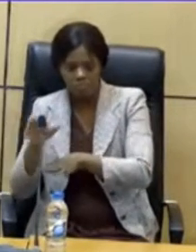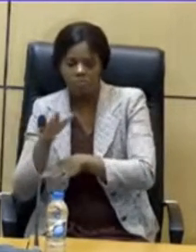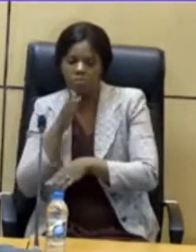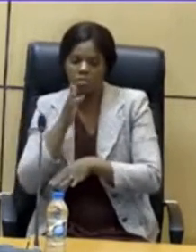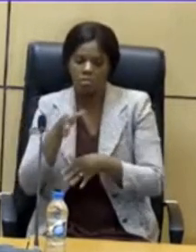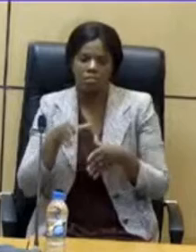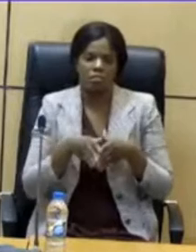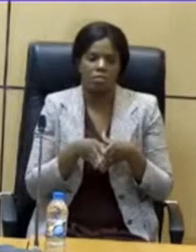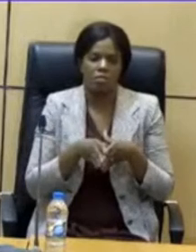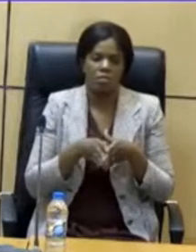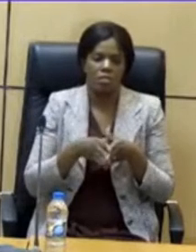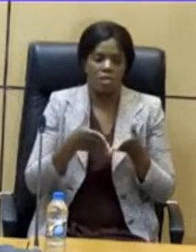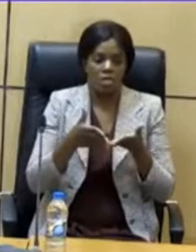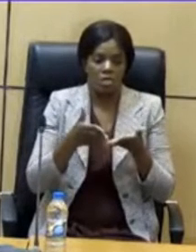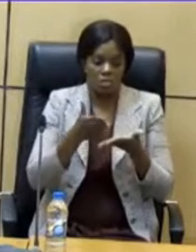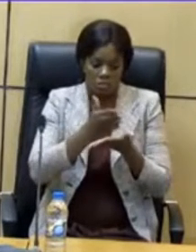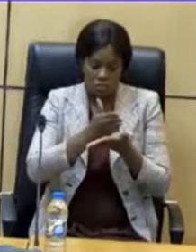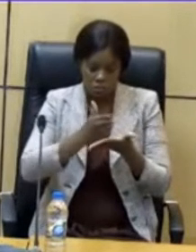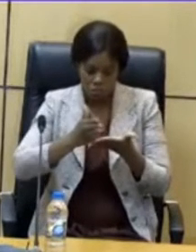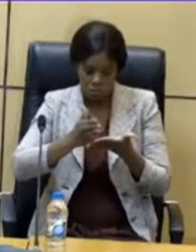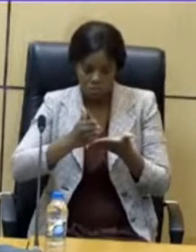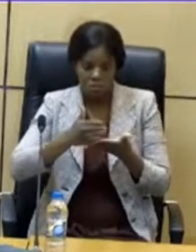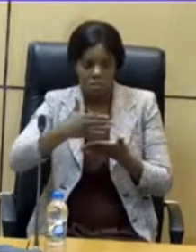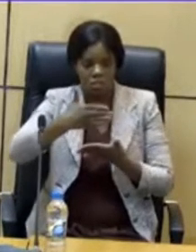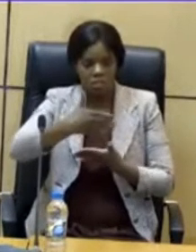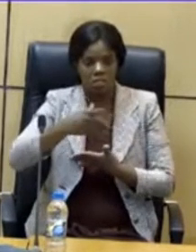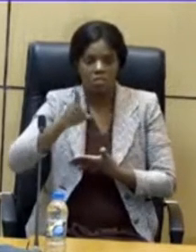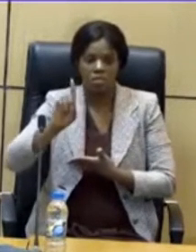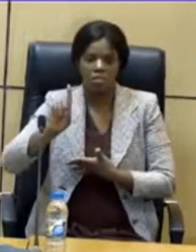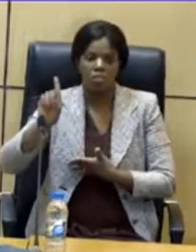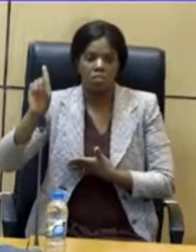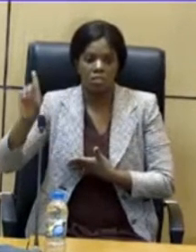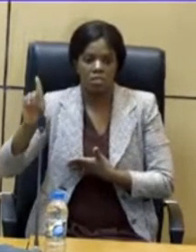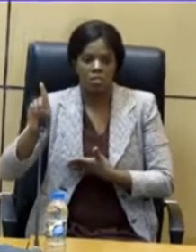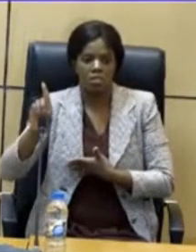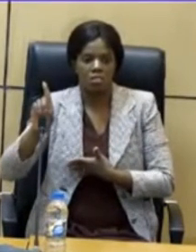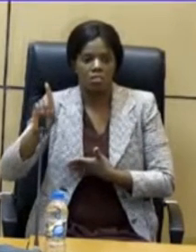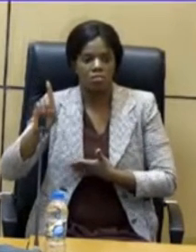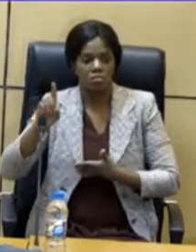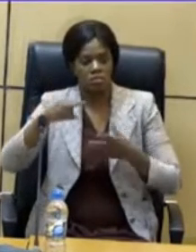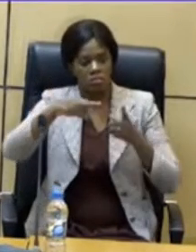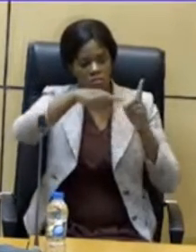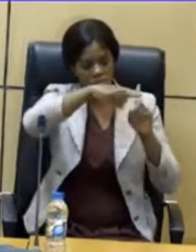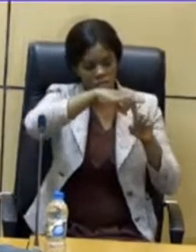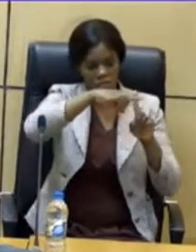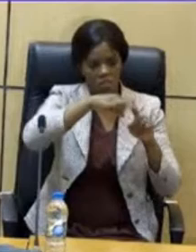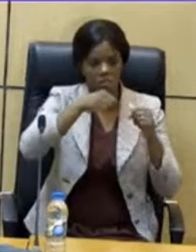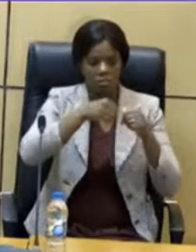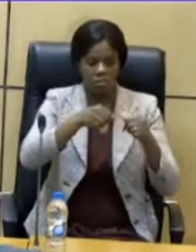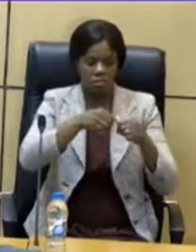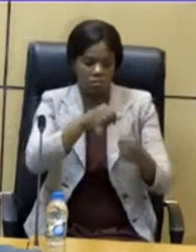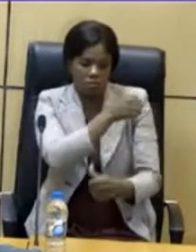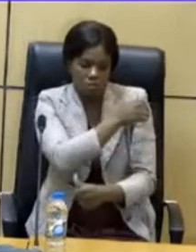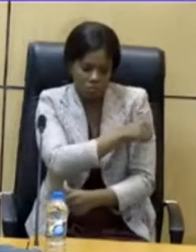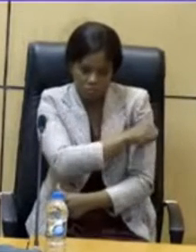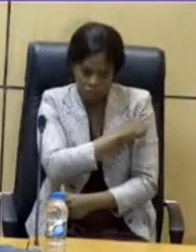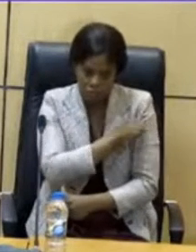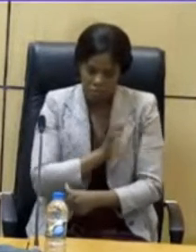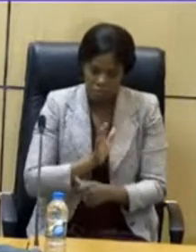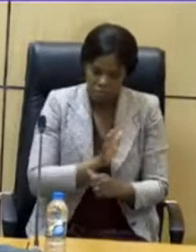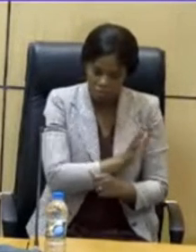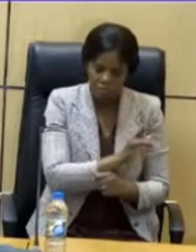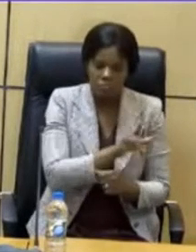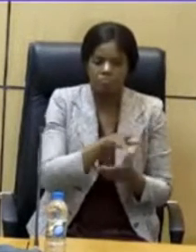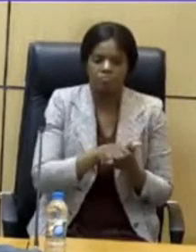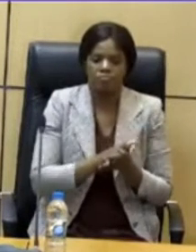166 ativos, mais 13 em relação ao dia de ontem, e 83 recuperados,